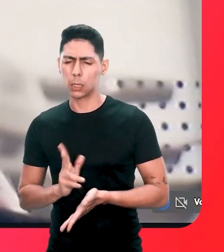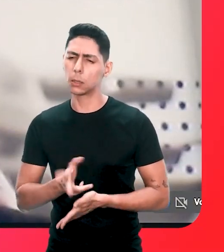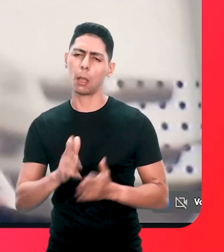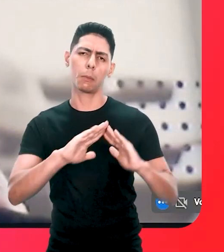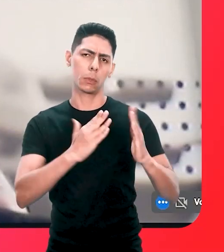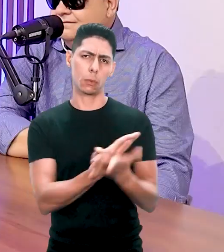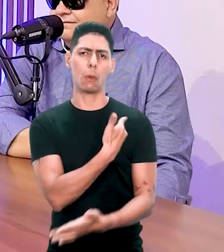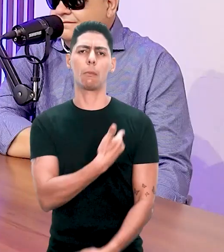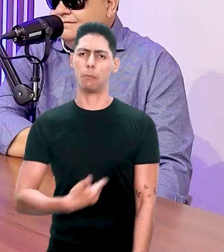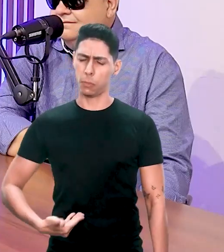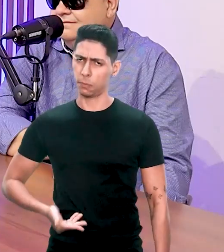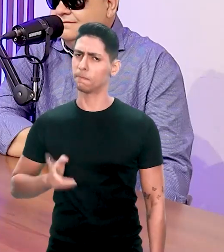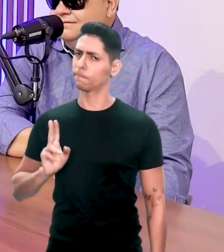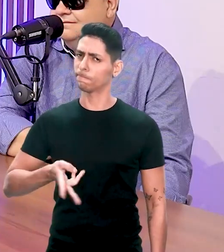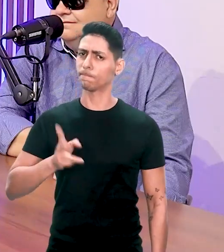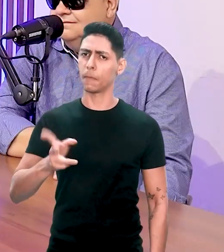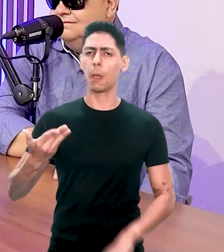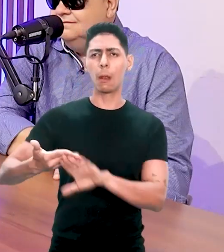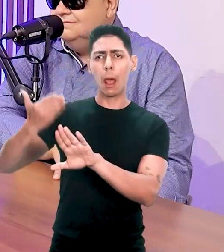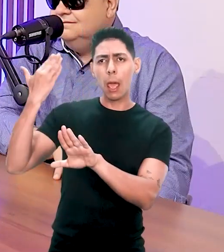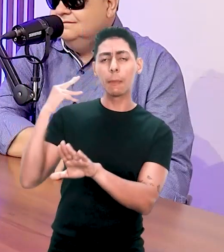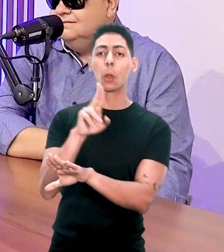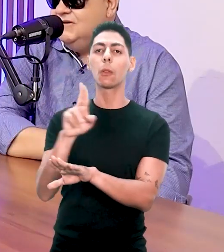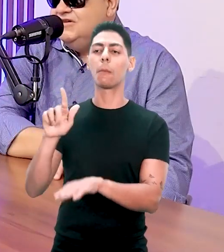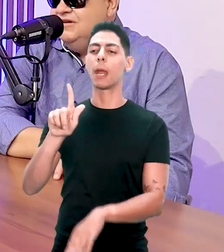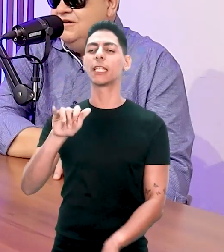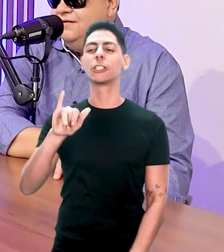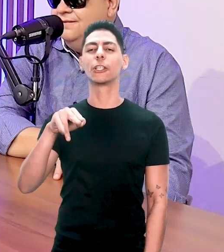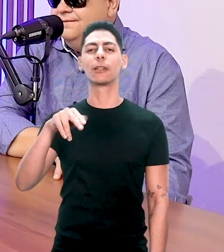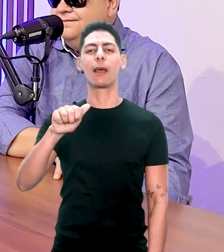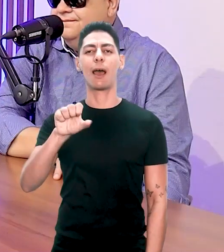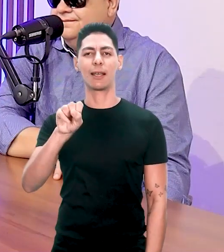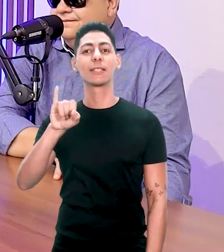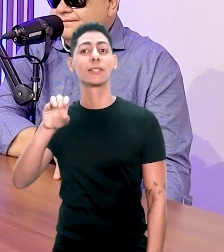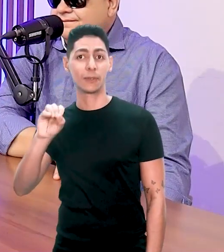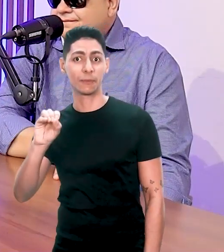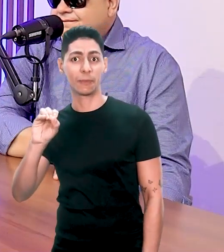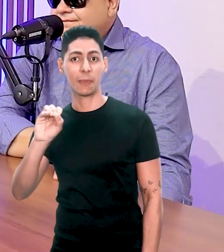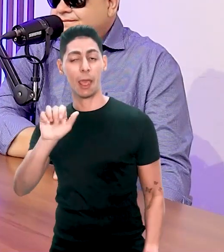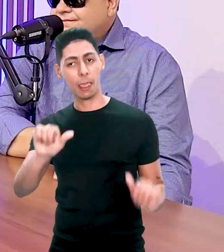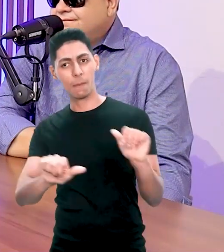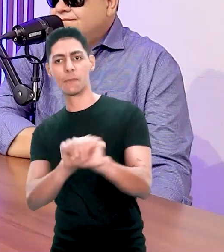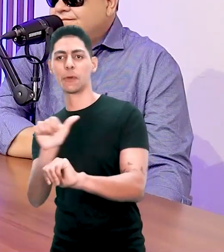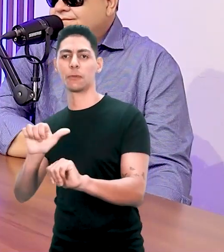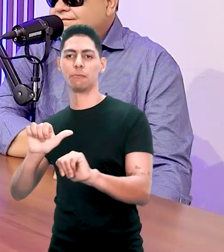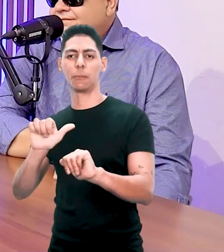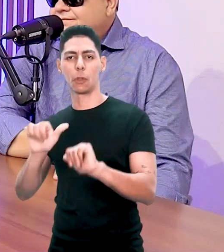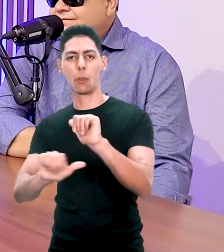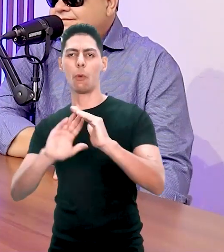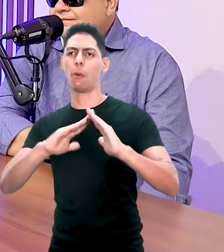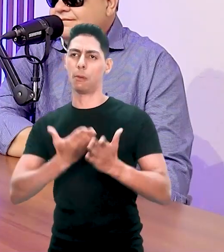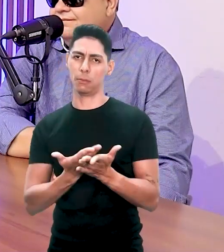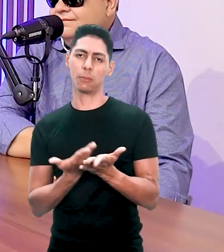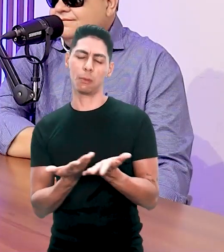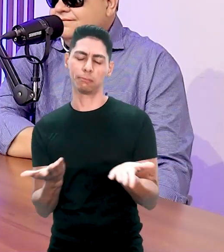pública, tanto na época se chamava ginásio, né? O Sim. ginásio, depois